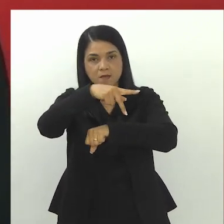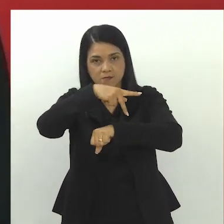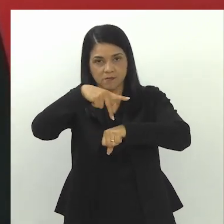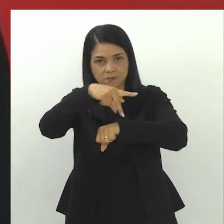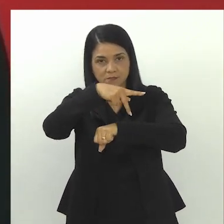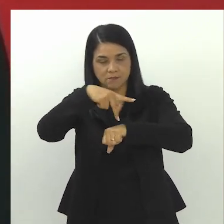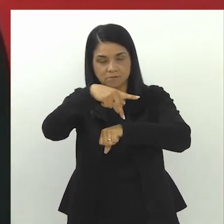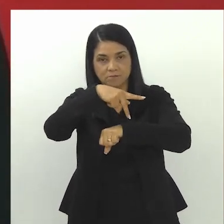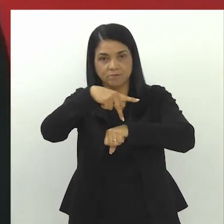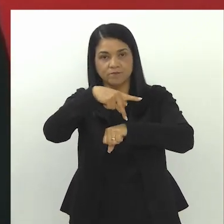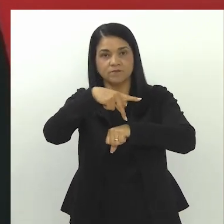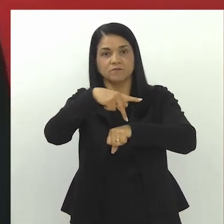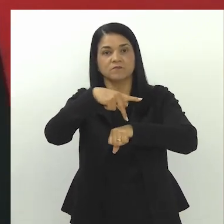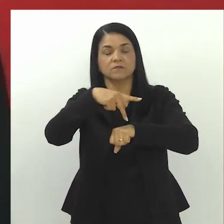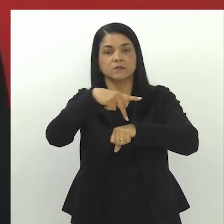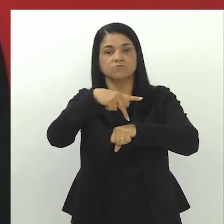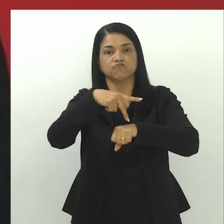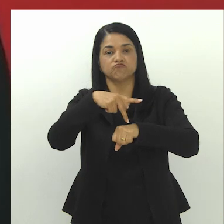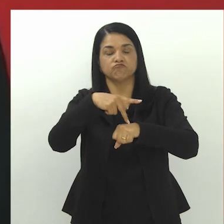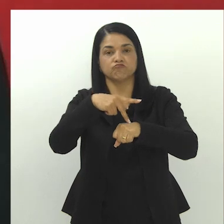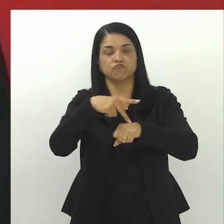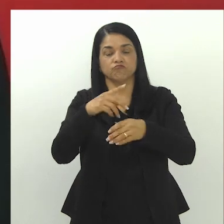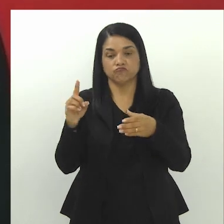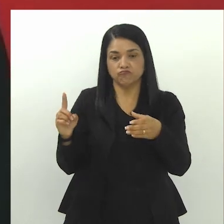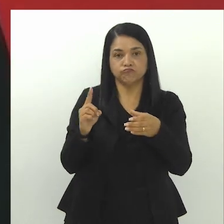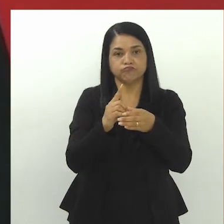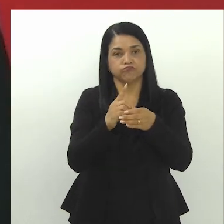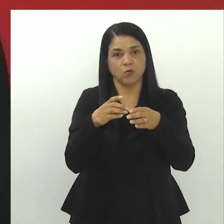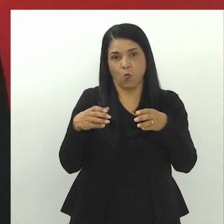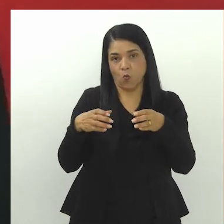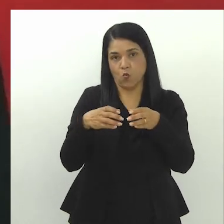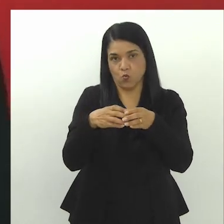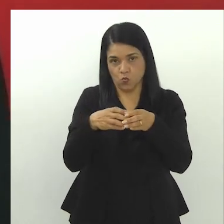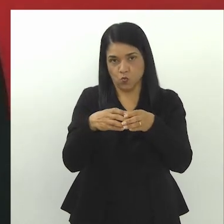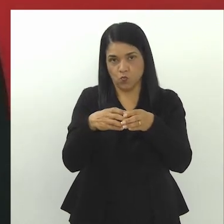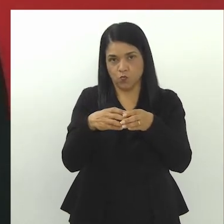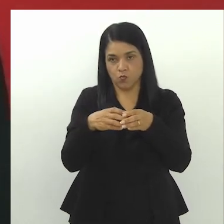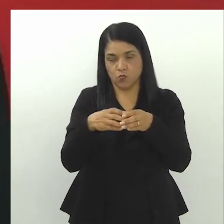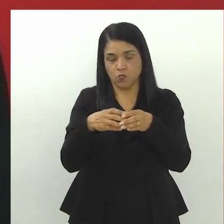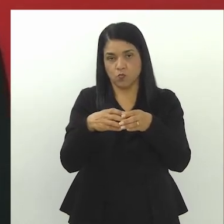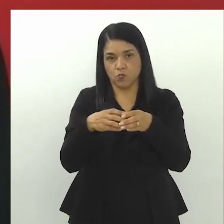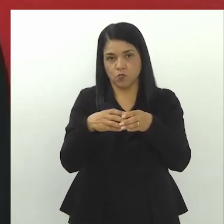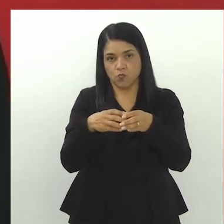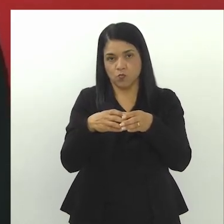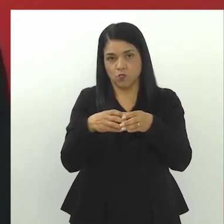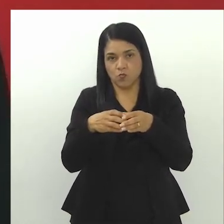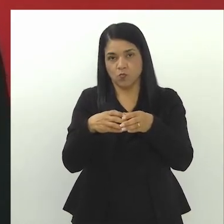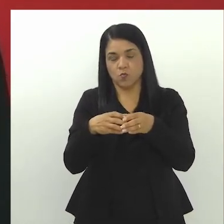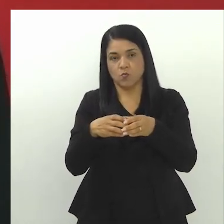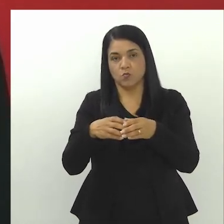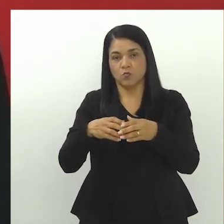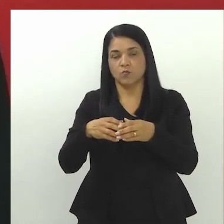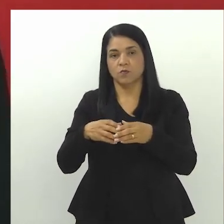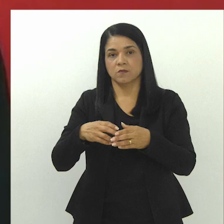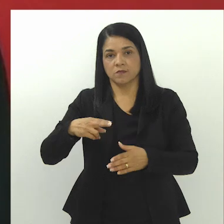E os países que não estavam no seleto grupo dos que derrotaram militarmente